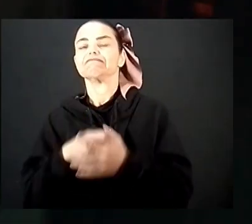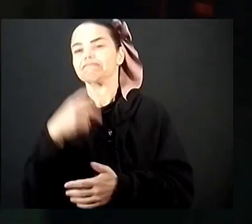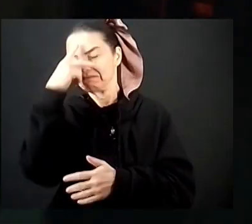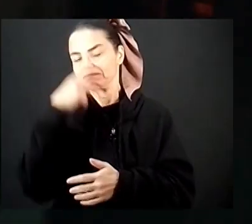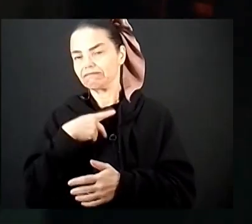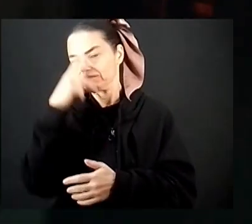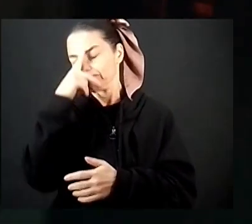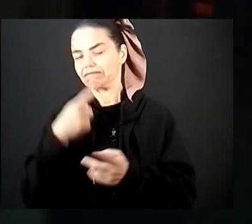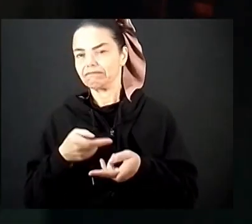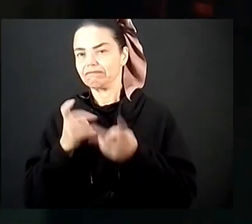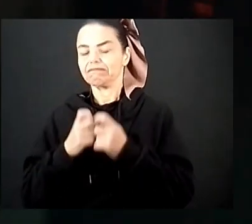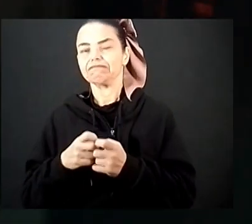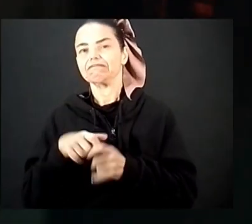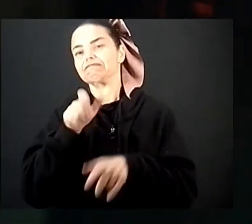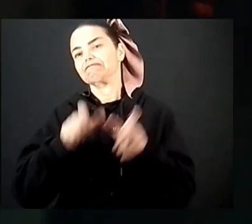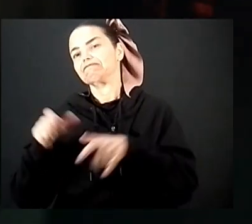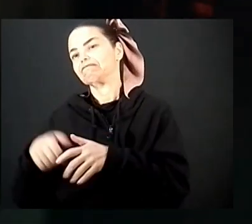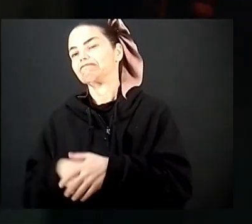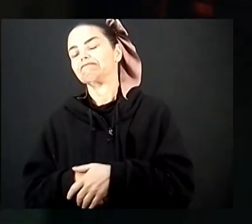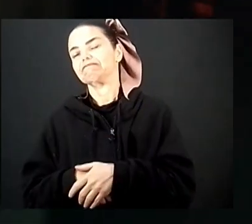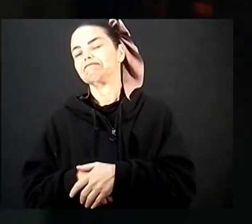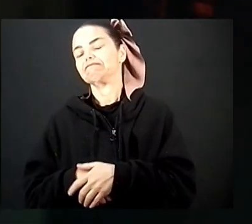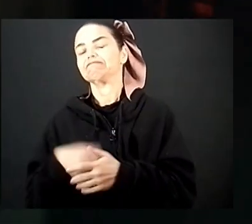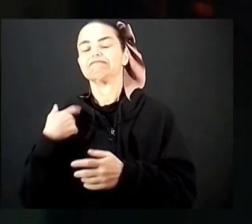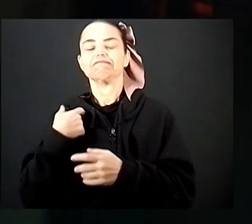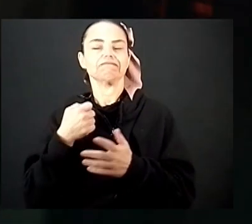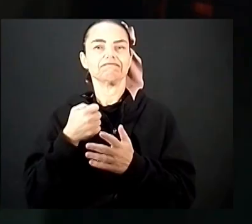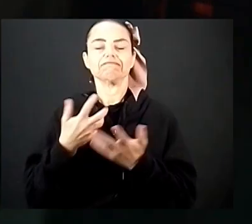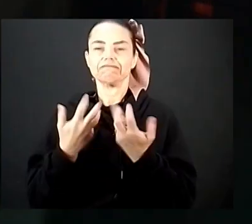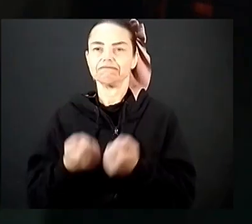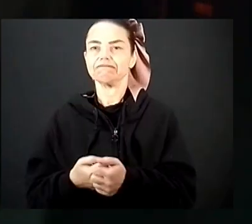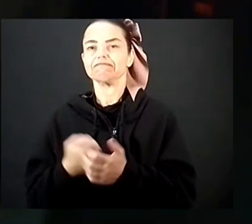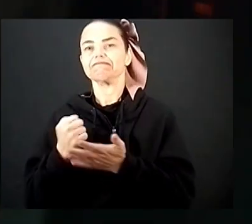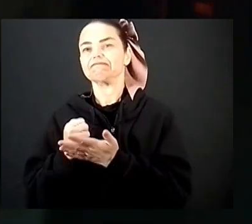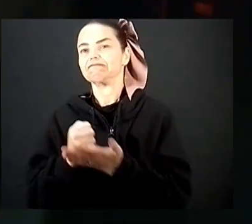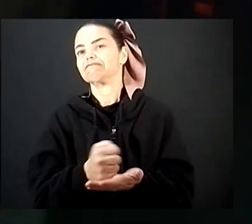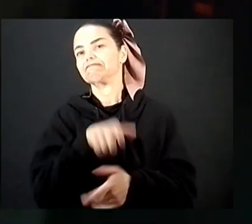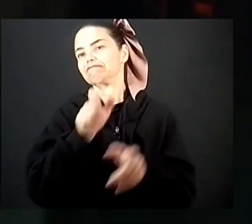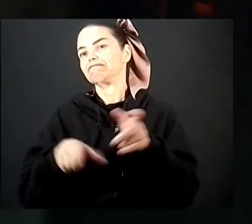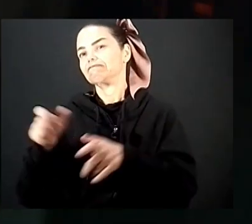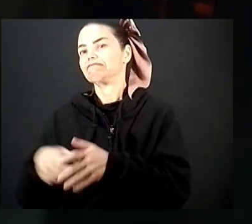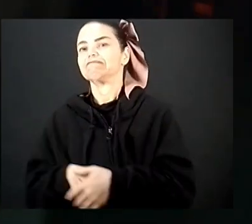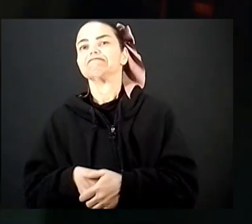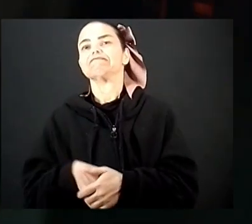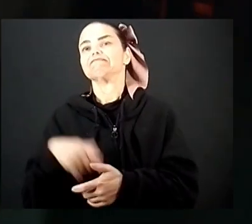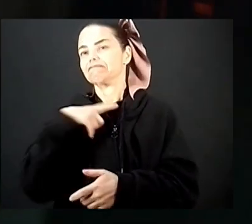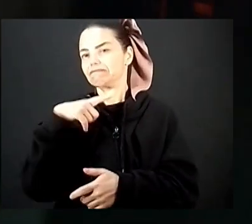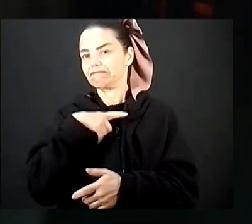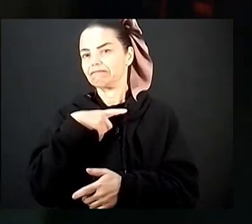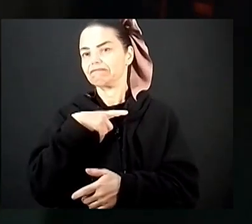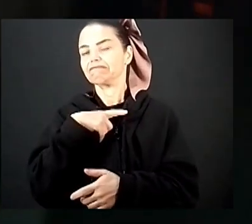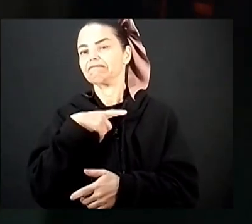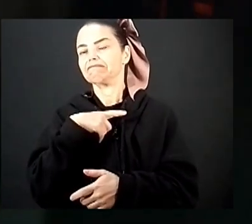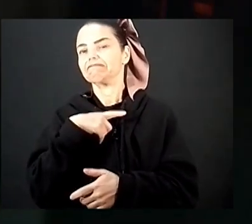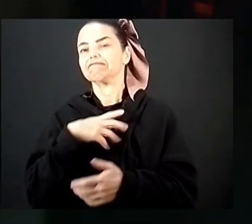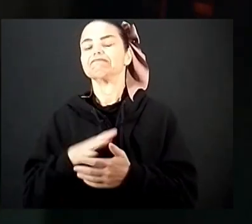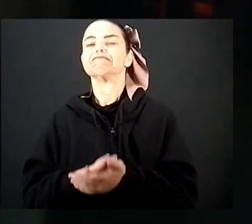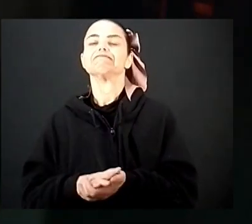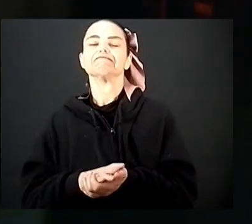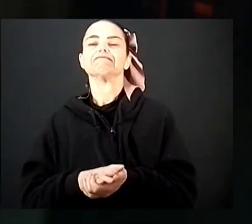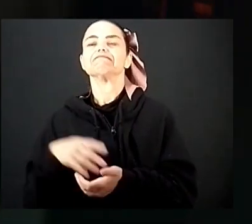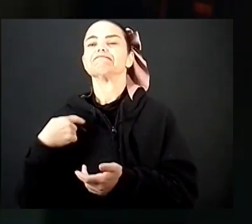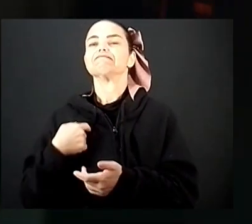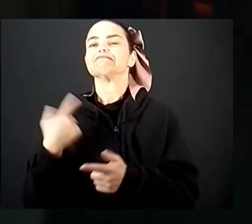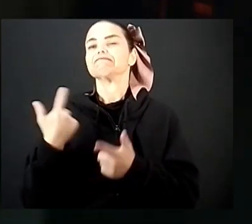permite que as outras pessoas cheguem, ela não permite a ajuda de outras pessoas, mesmo tendo, na maioria das vezes aí, porque